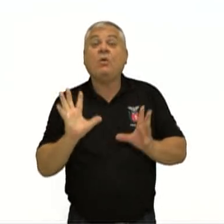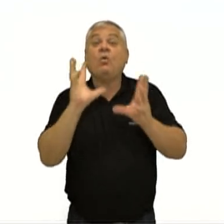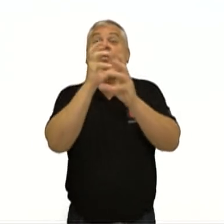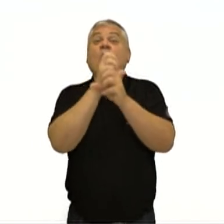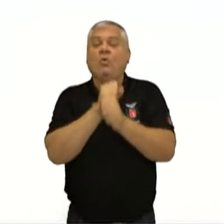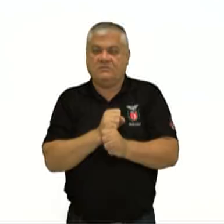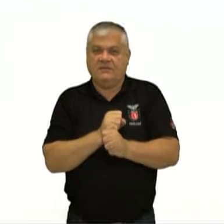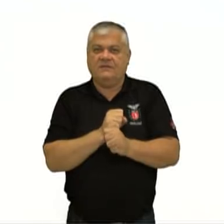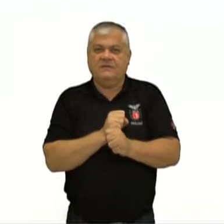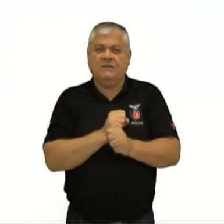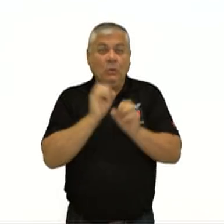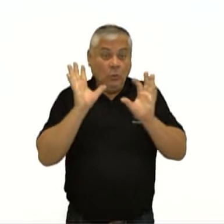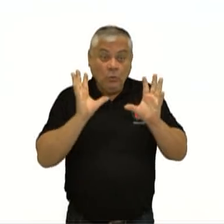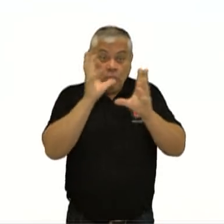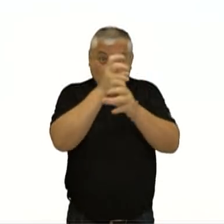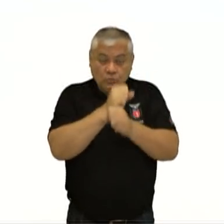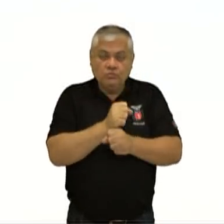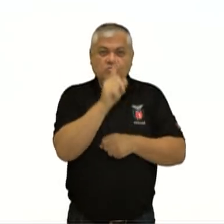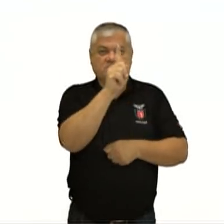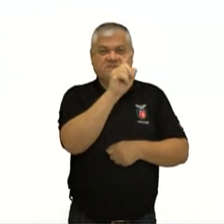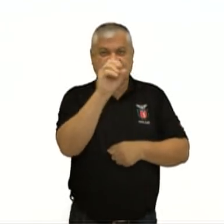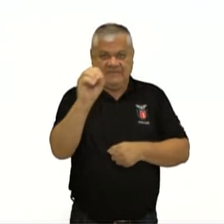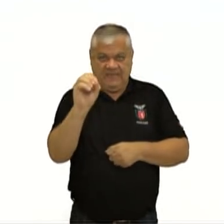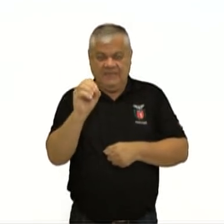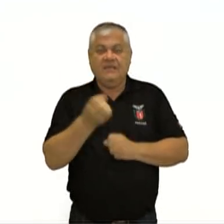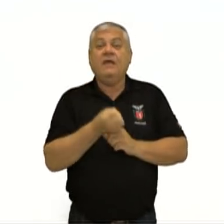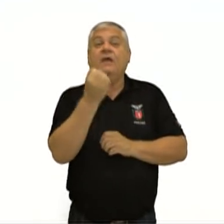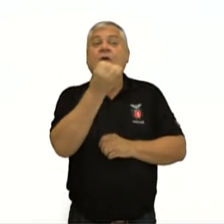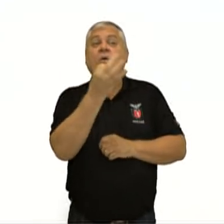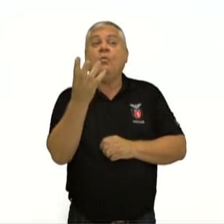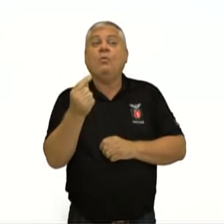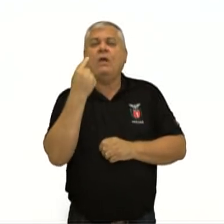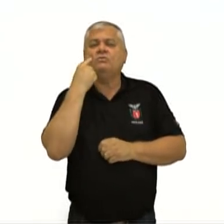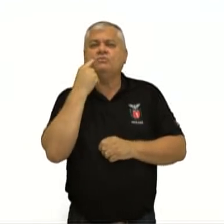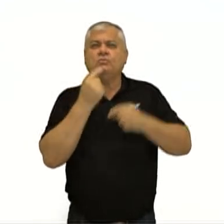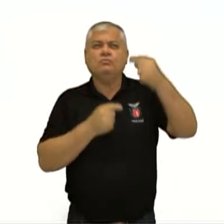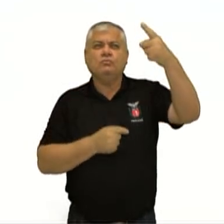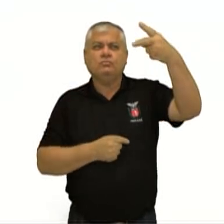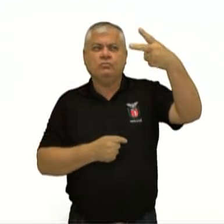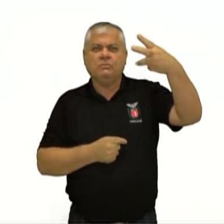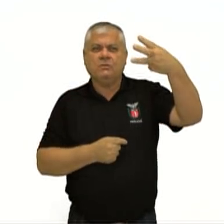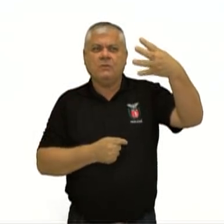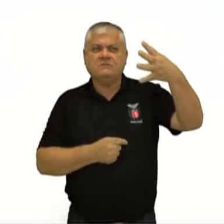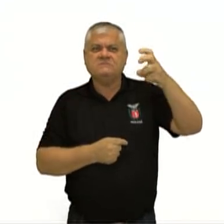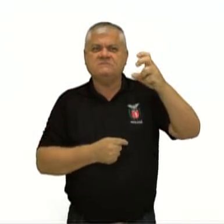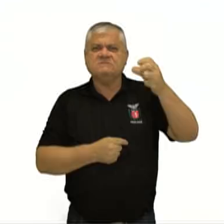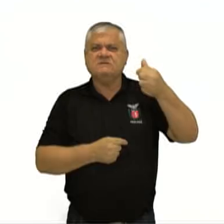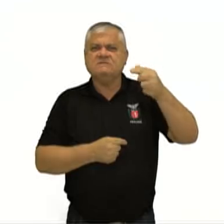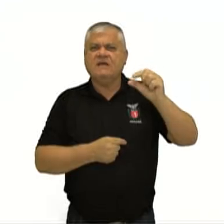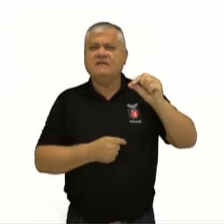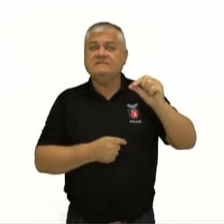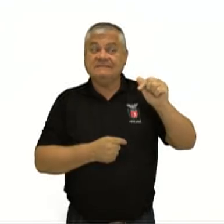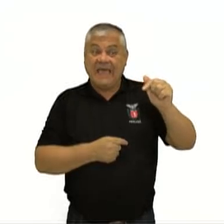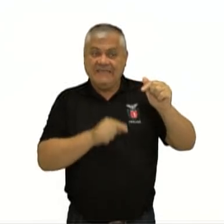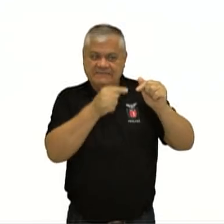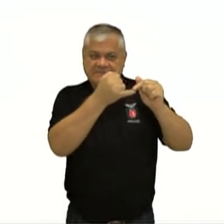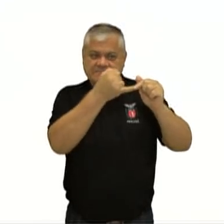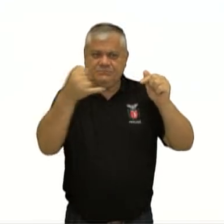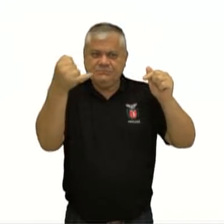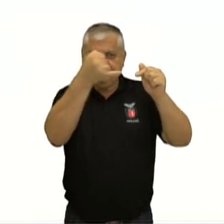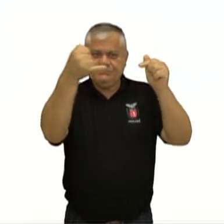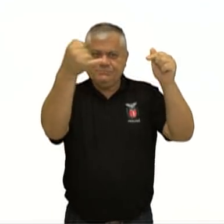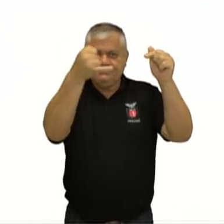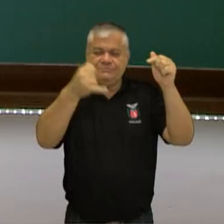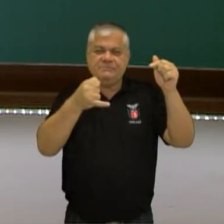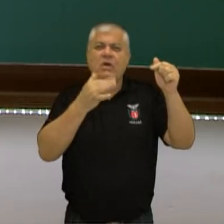vou te ajudar aqui para facilitar um pouco a tua vida. Olha só. Eu tenho 1, 2, 3, 4, 5, 6, 7 linhas inteiramente